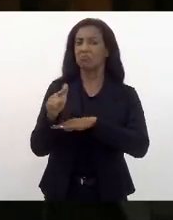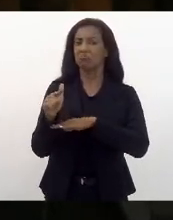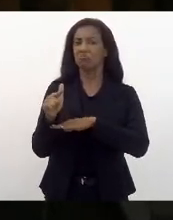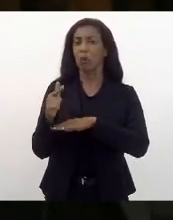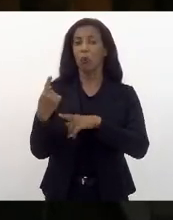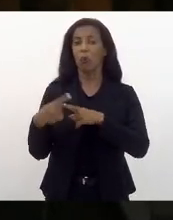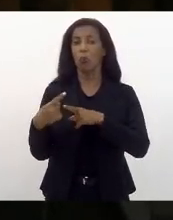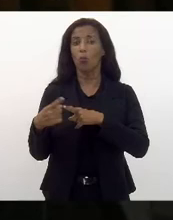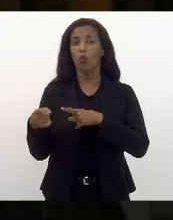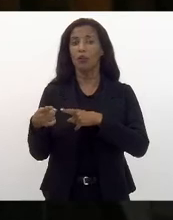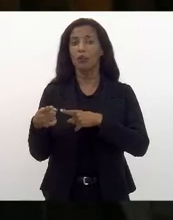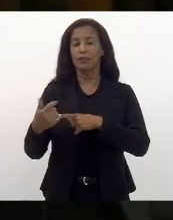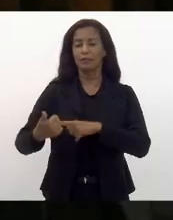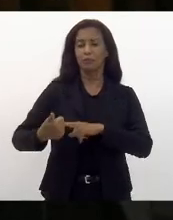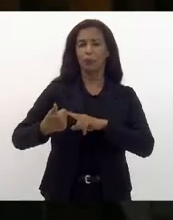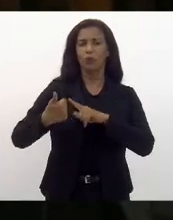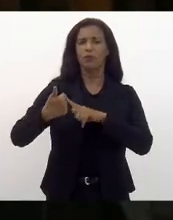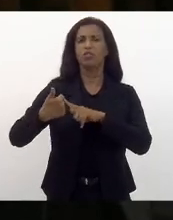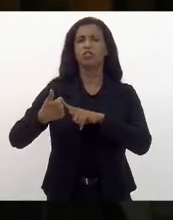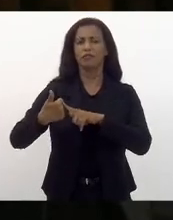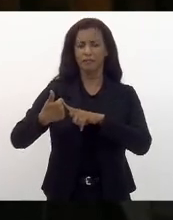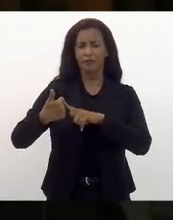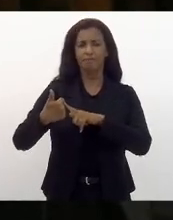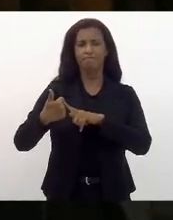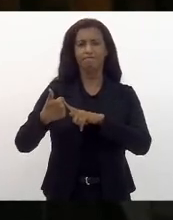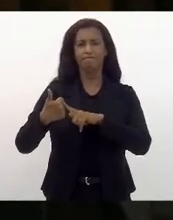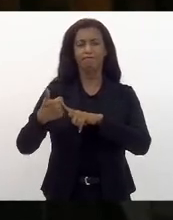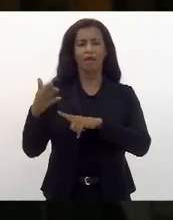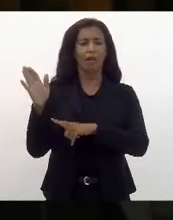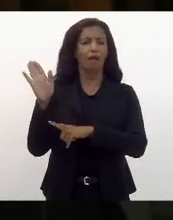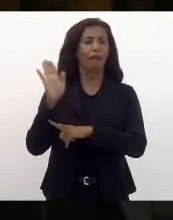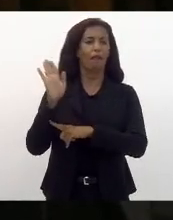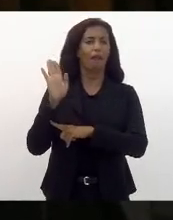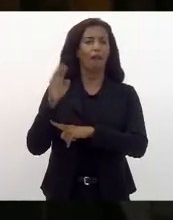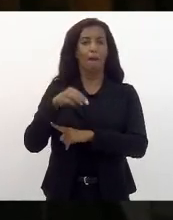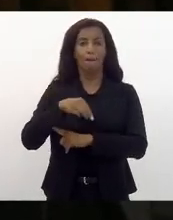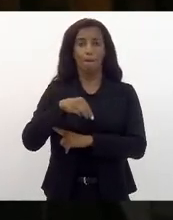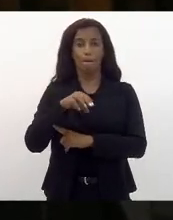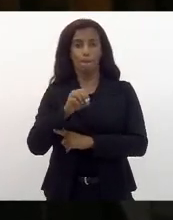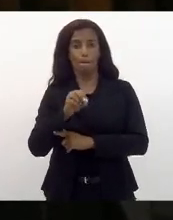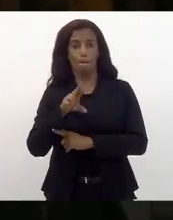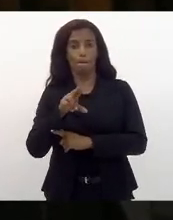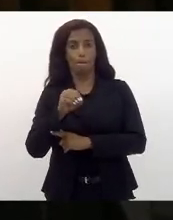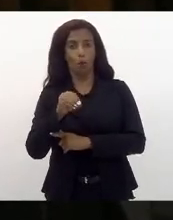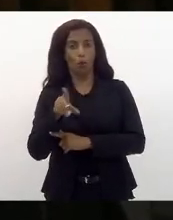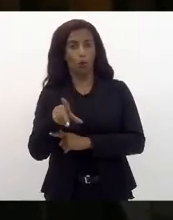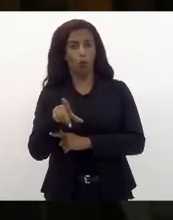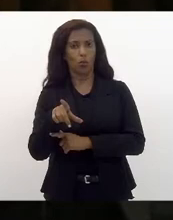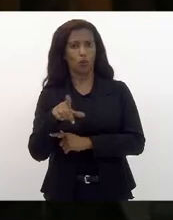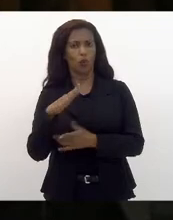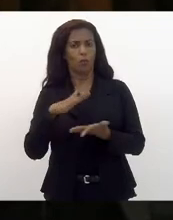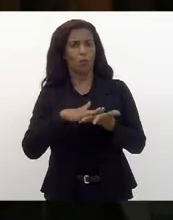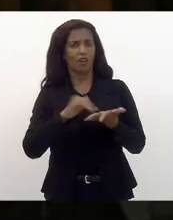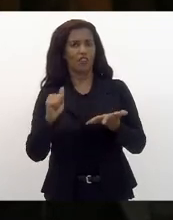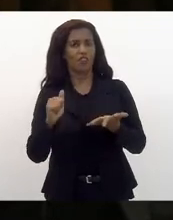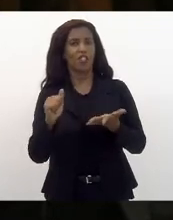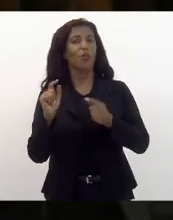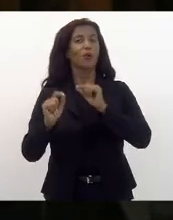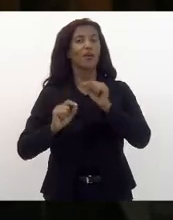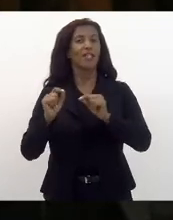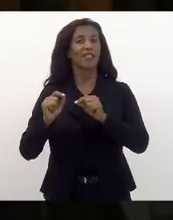é porque seria muito positiva a candidatura do Muro para tirar a foto de